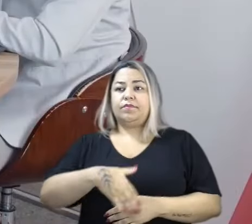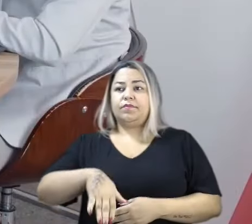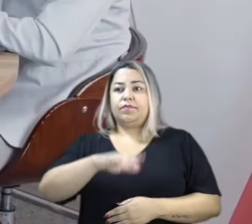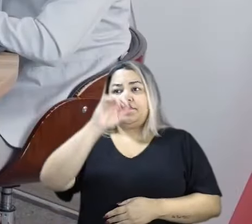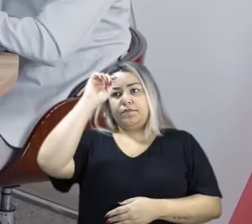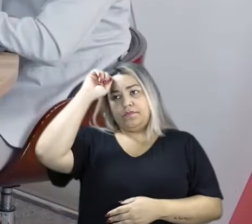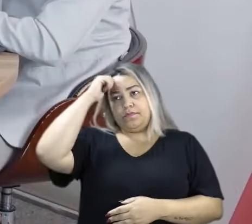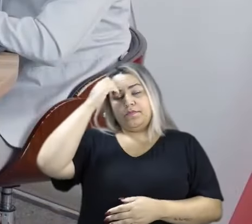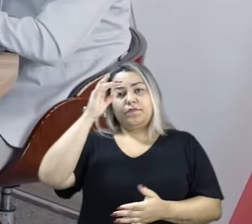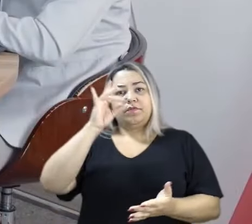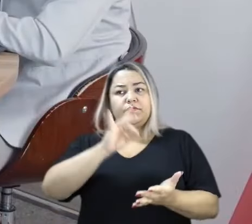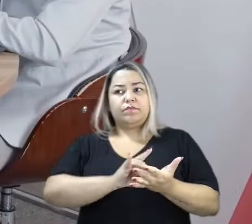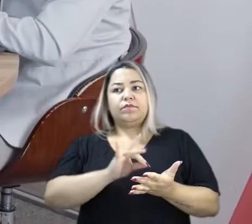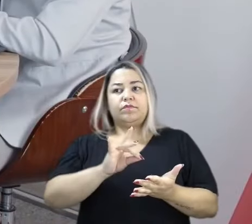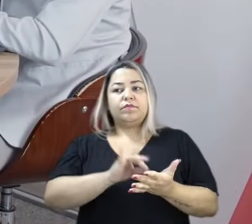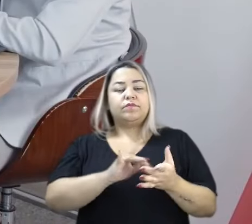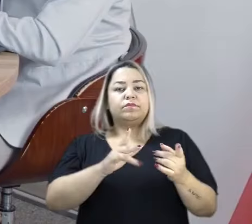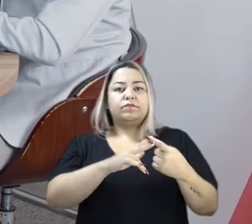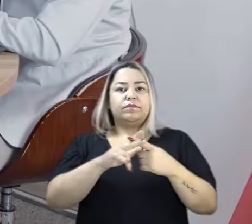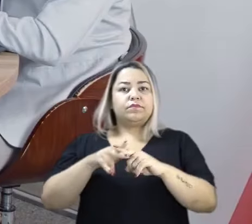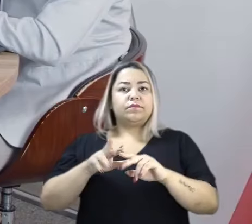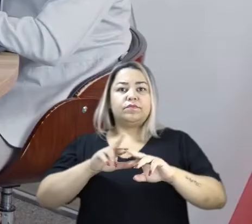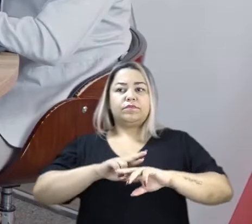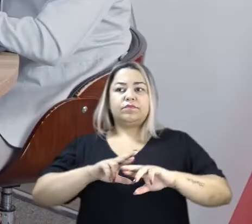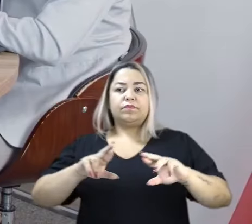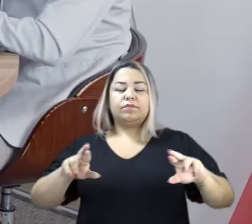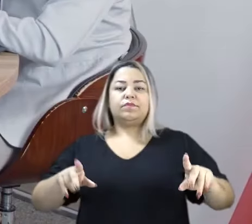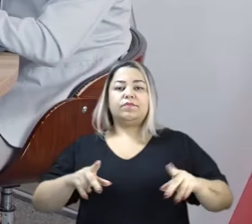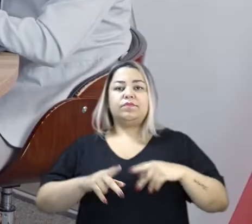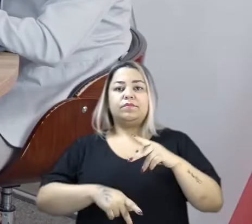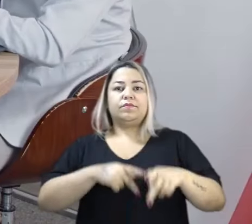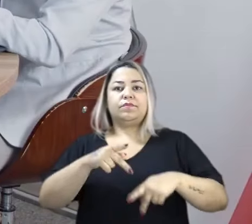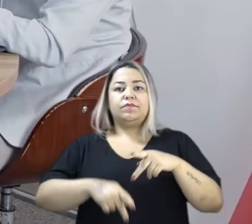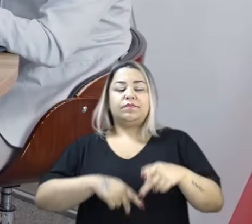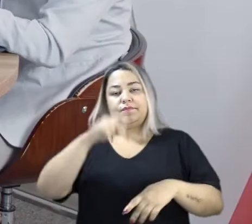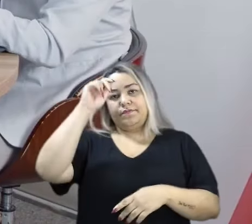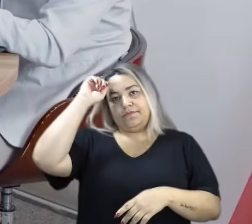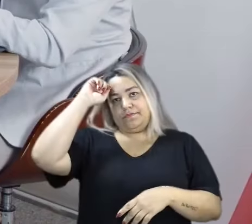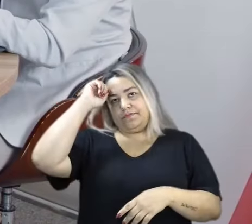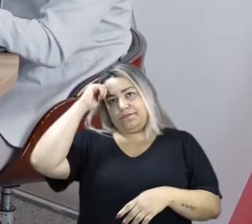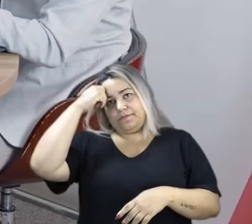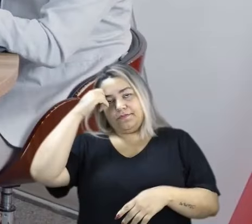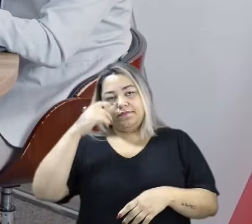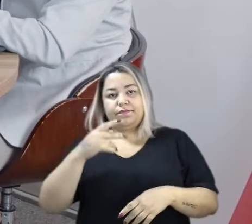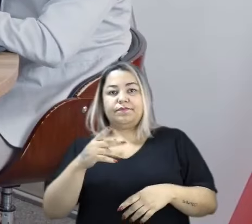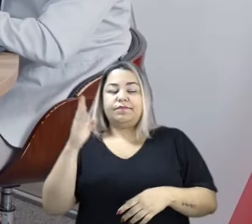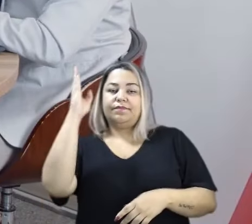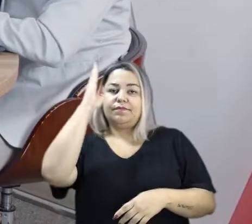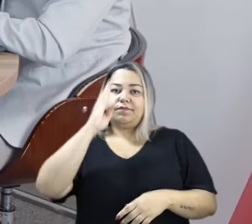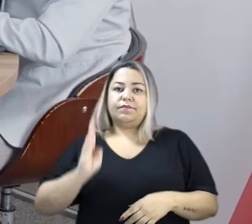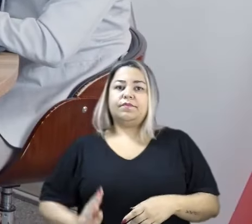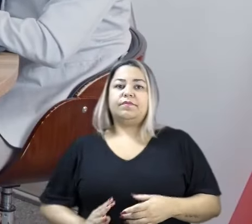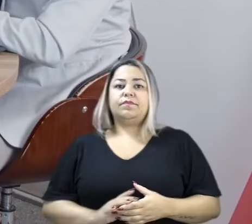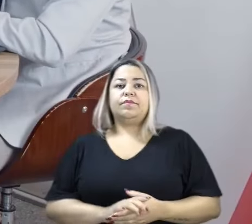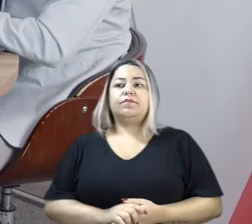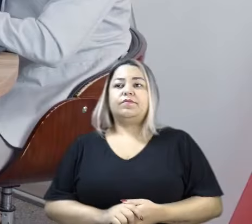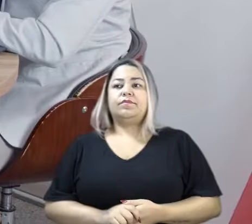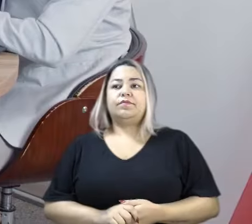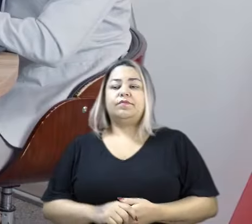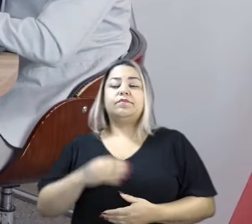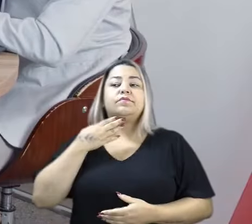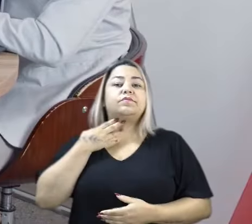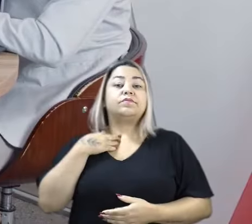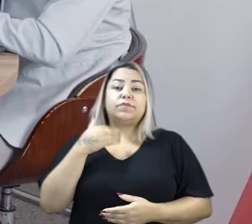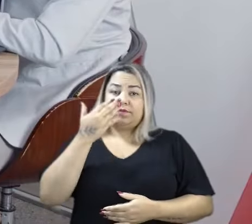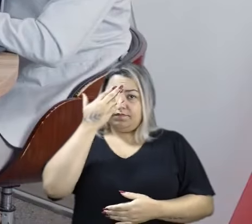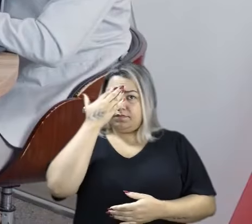Com certeza vai ser um instrumento que vai fazer muita diferença para a população negra e para toda a população do Brasil também, né? E é isso,